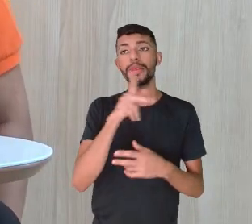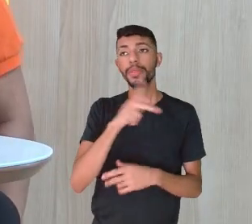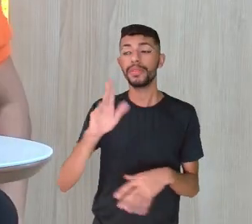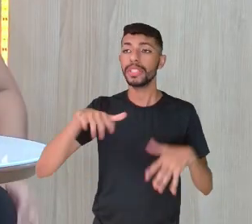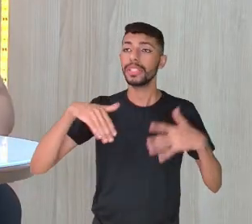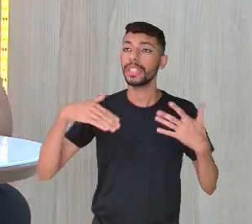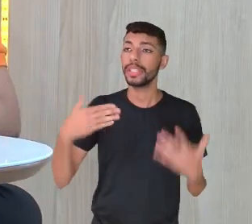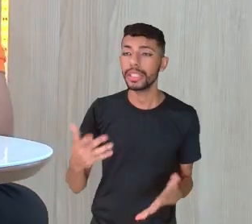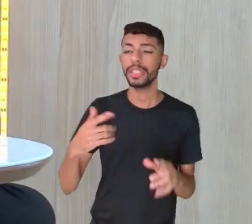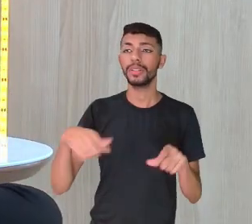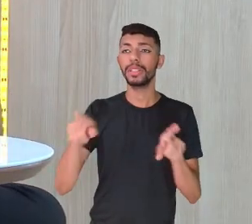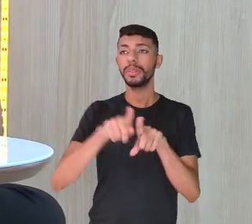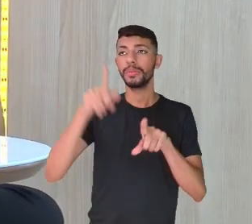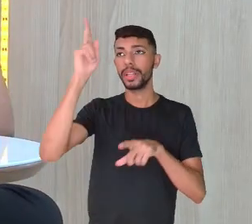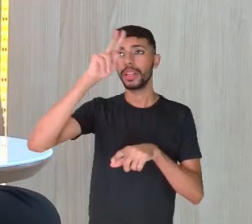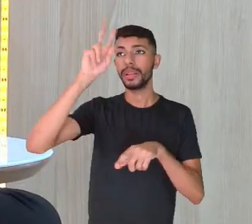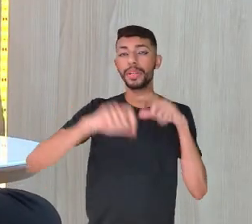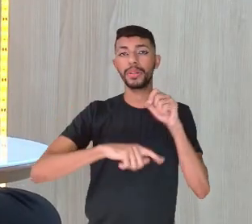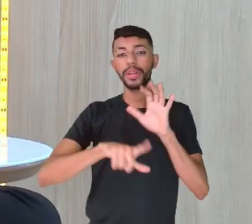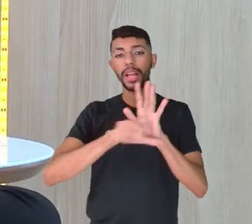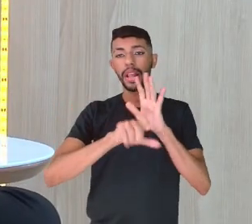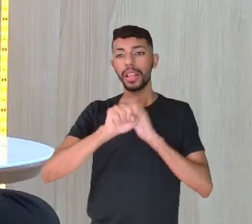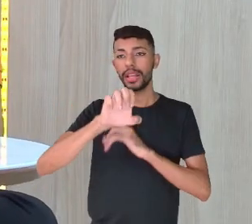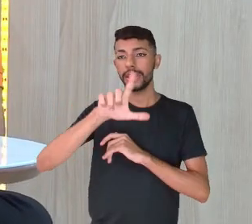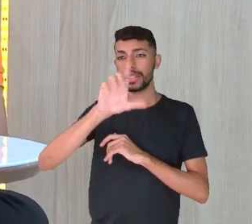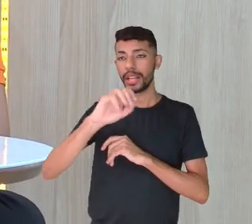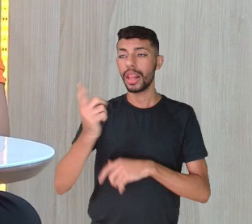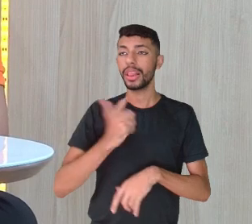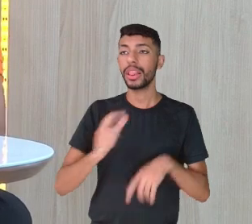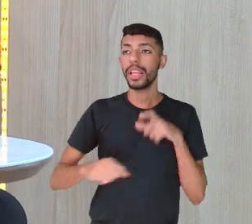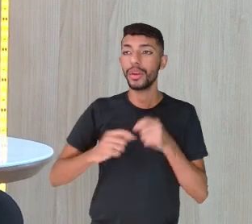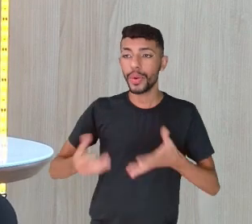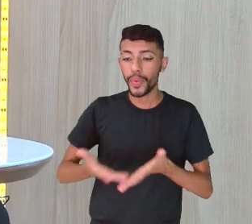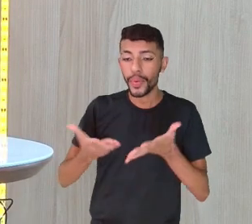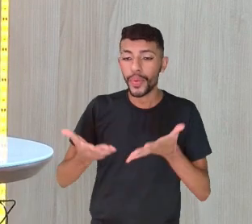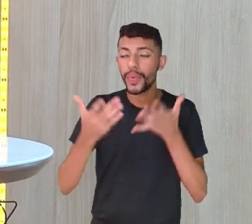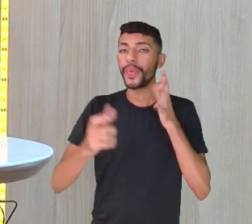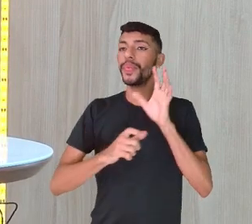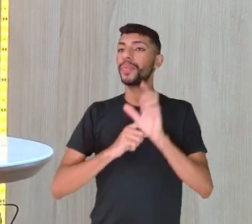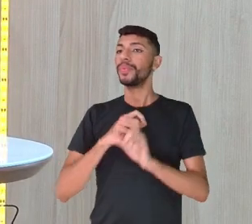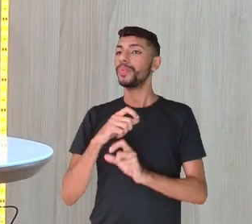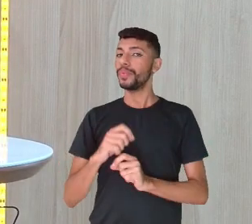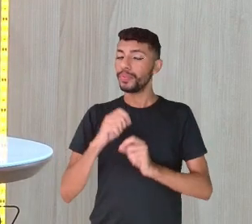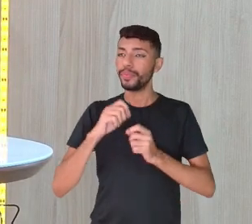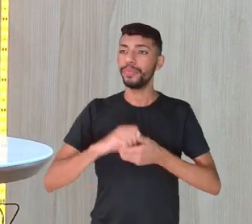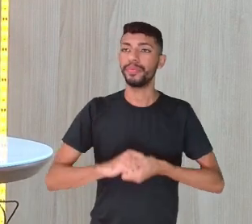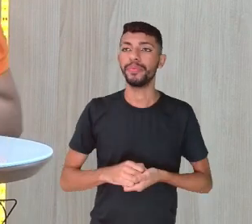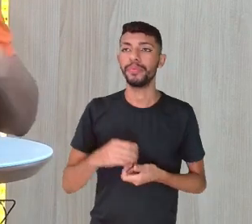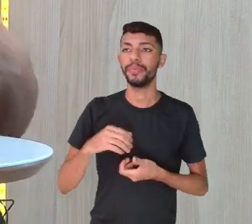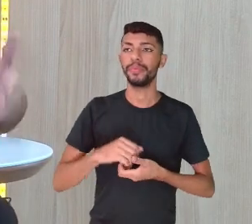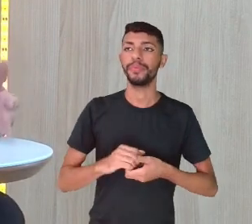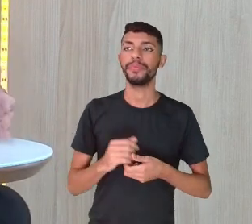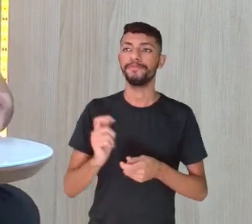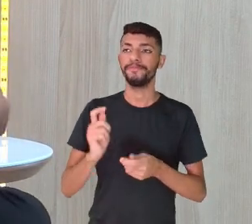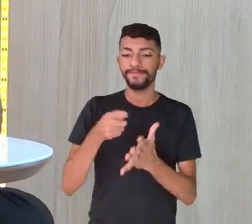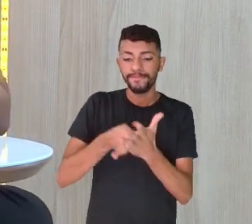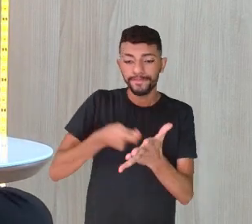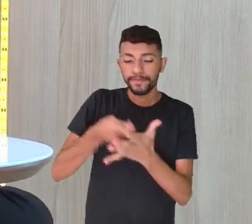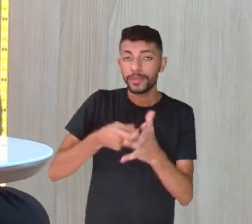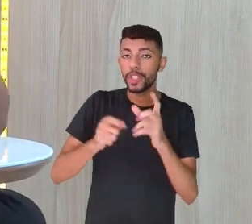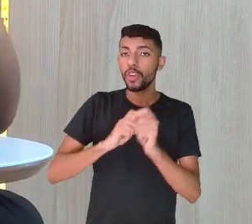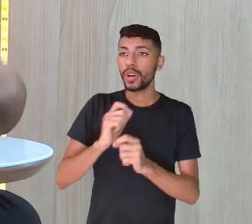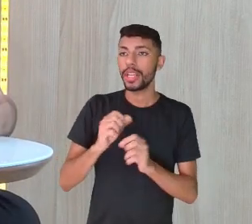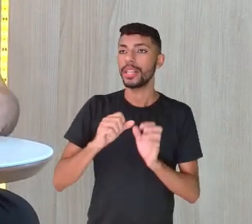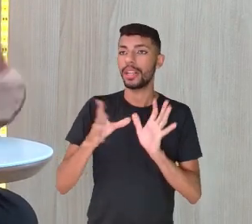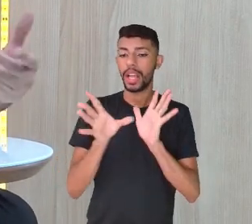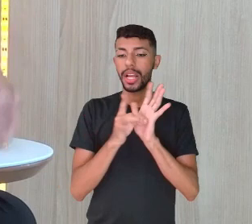aí, lembrando que a lei do selo, ela tem uma motivação pecuniária. Então, exige-se a presença